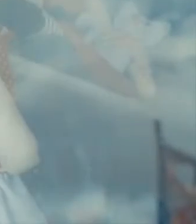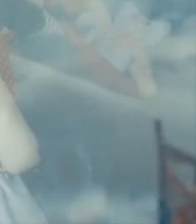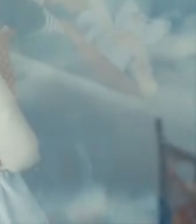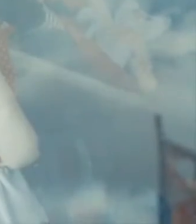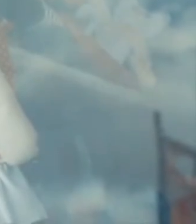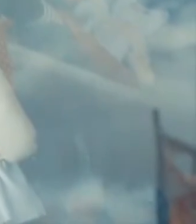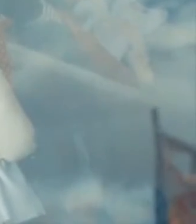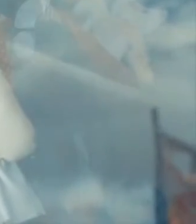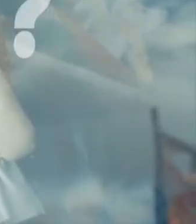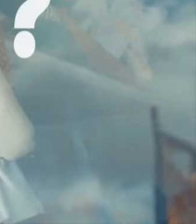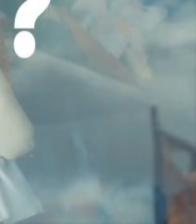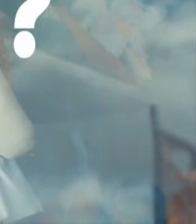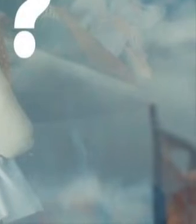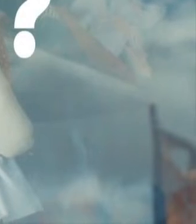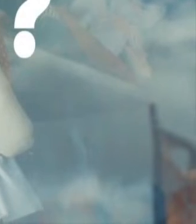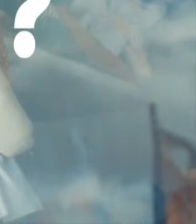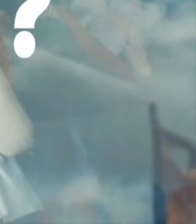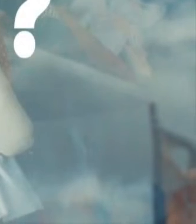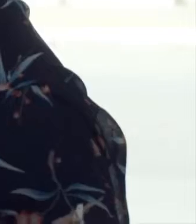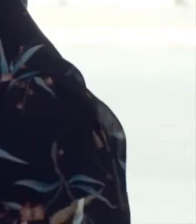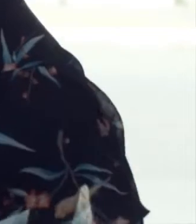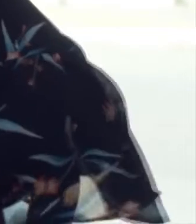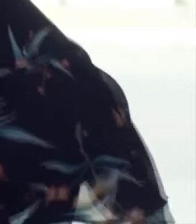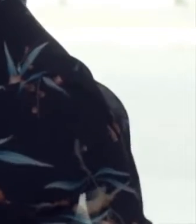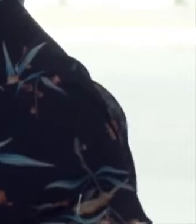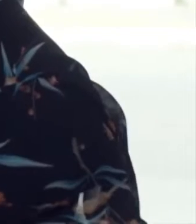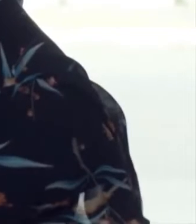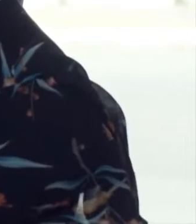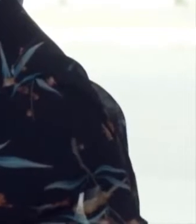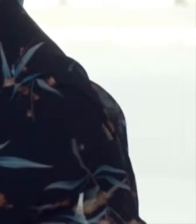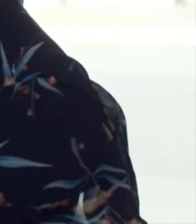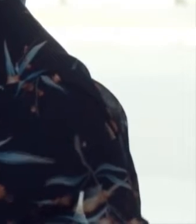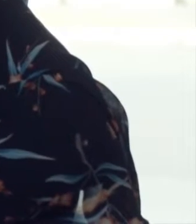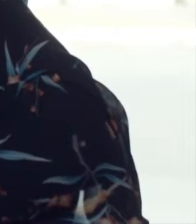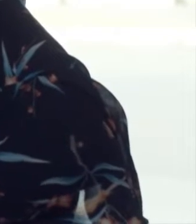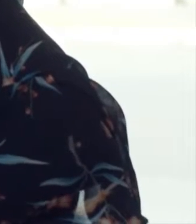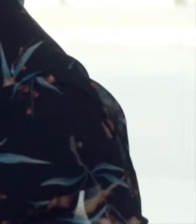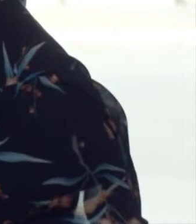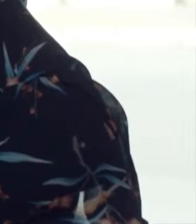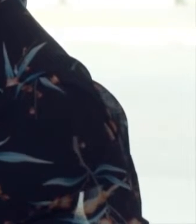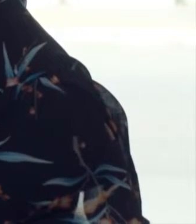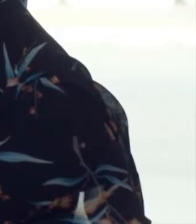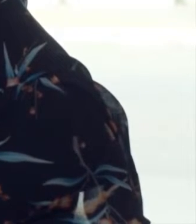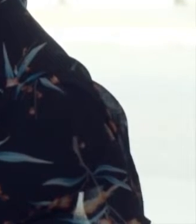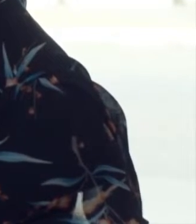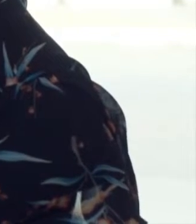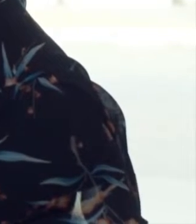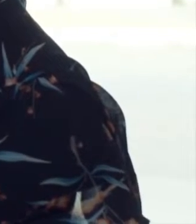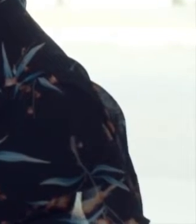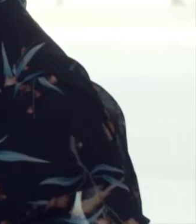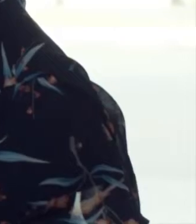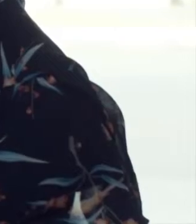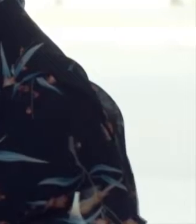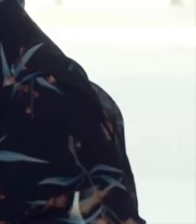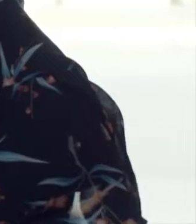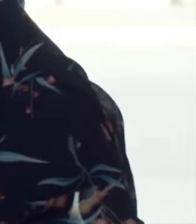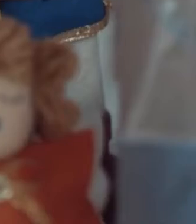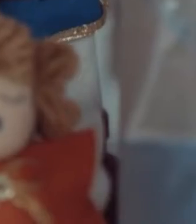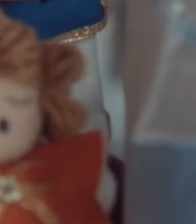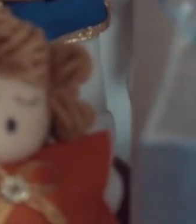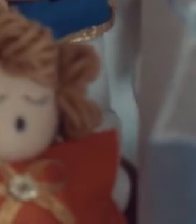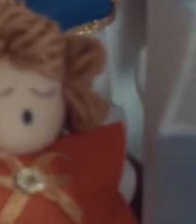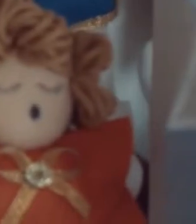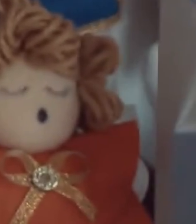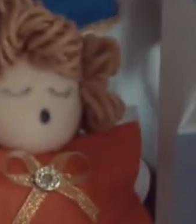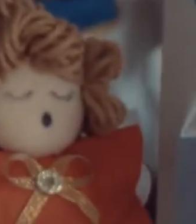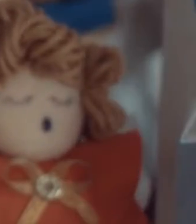Vida podem inspirar você a vencer o trabalho com boneca de pano começou a partir de uma bonequinha que o vídeo uma senhora